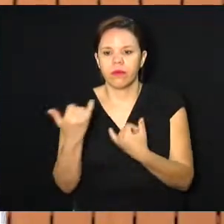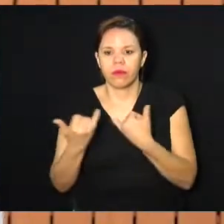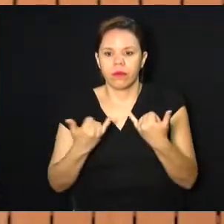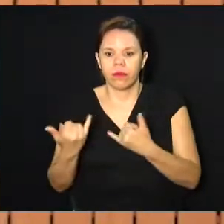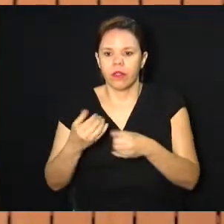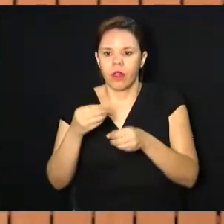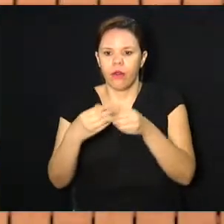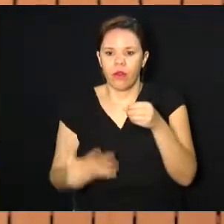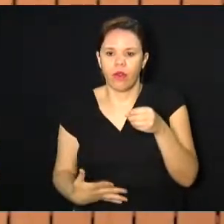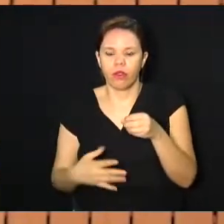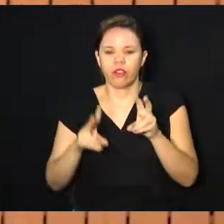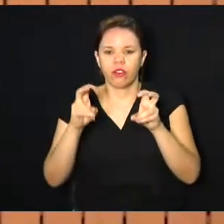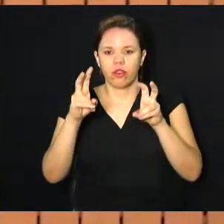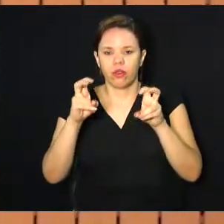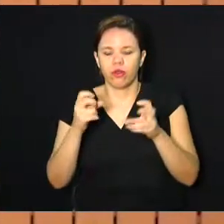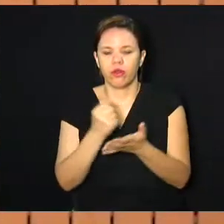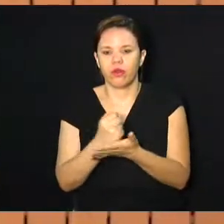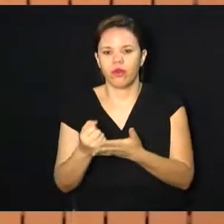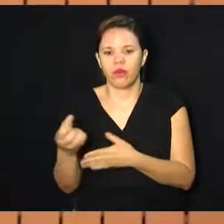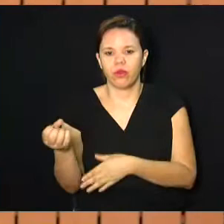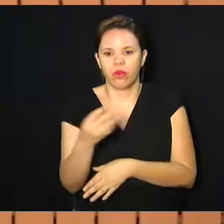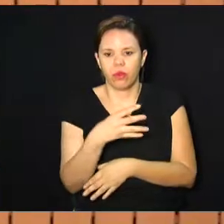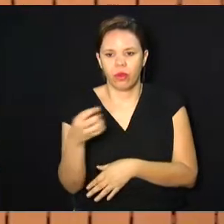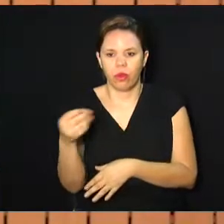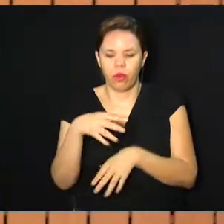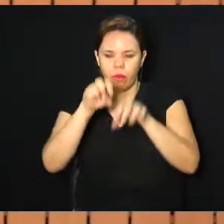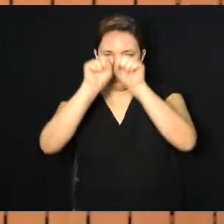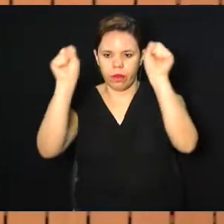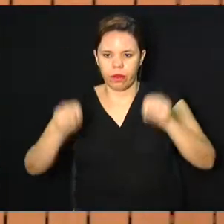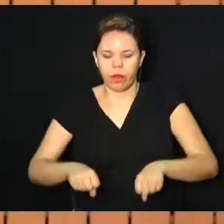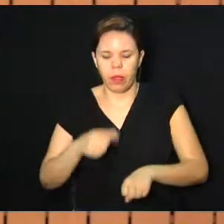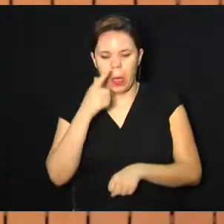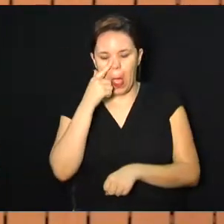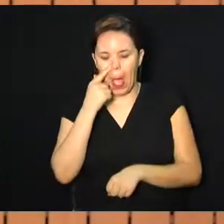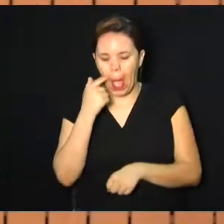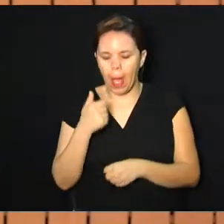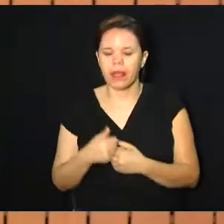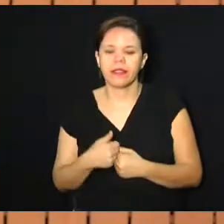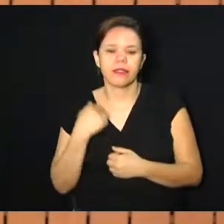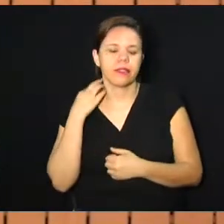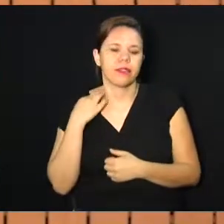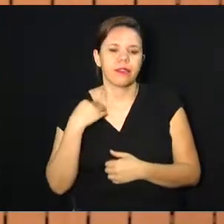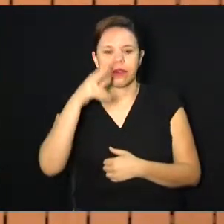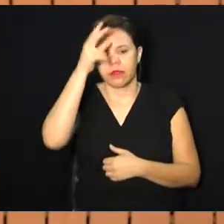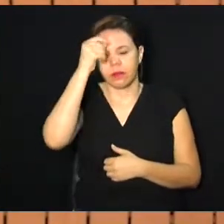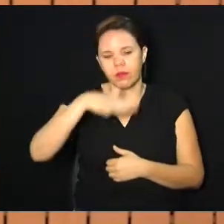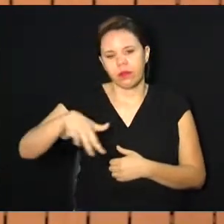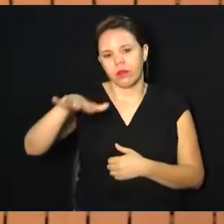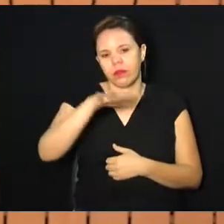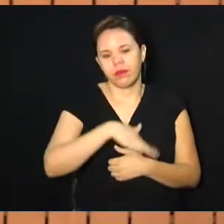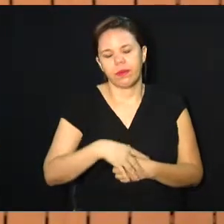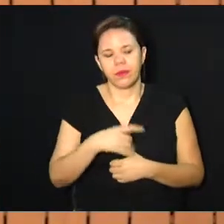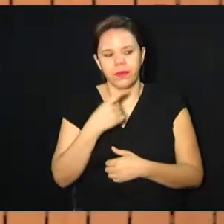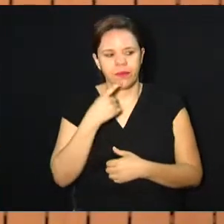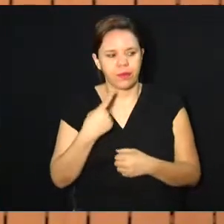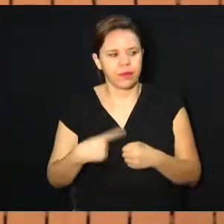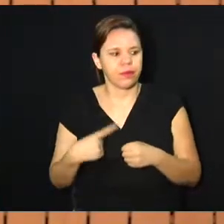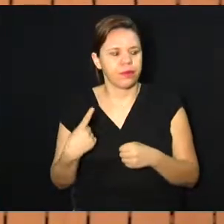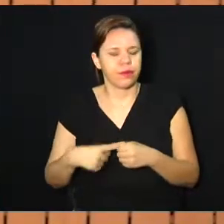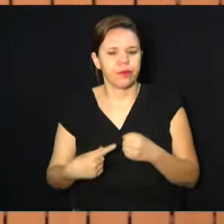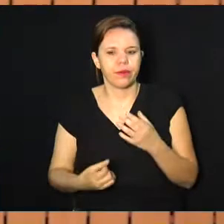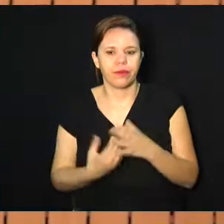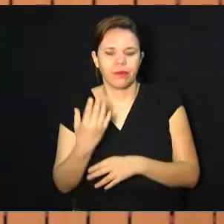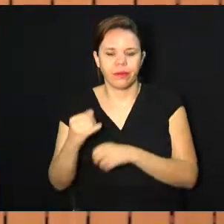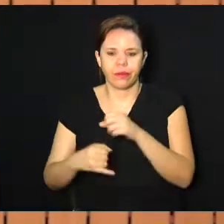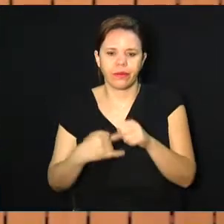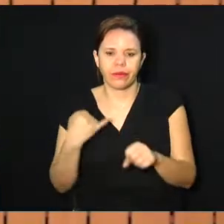licitação para a concessão do novo sistema de transporte público coletivo do município. A criação do site,